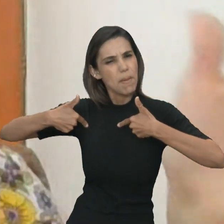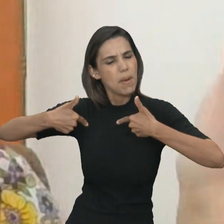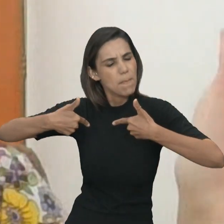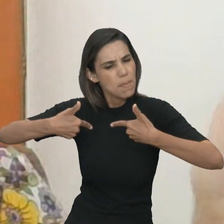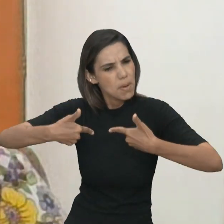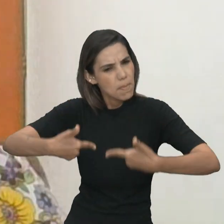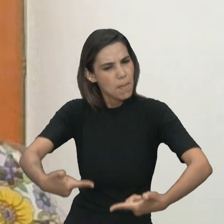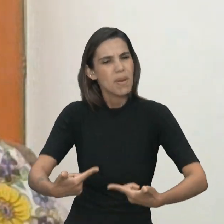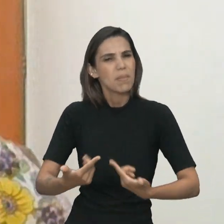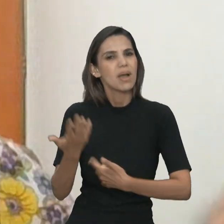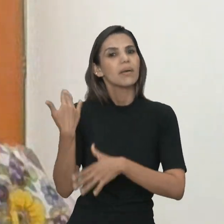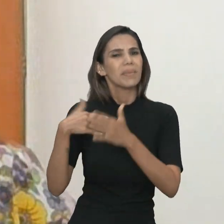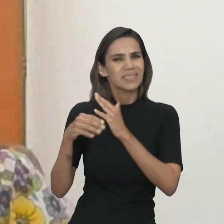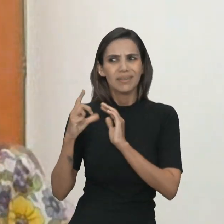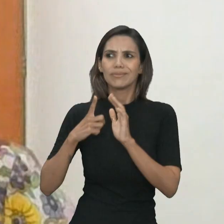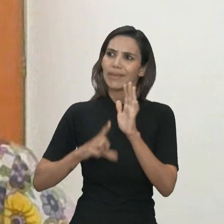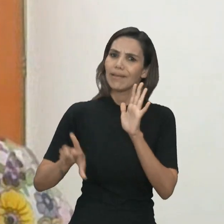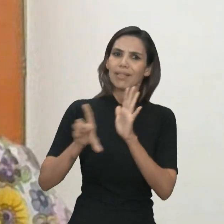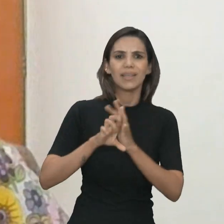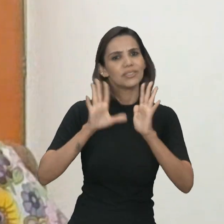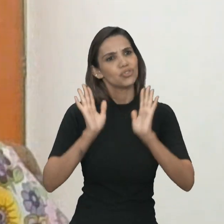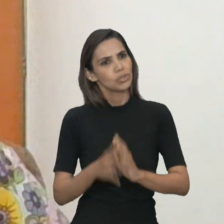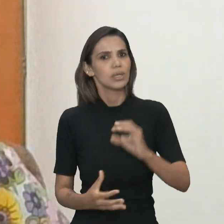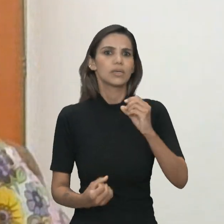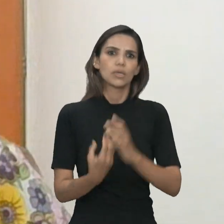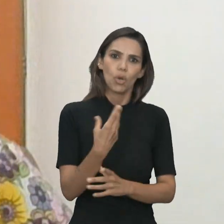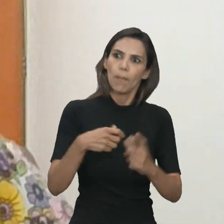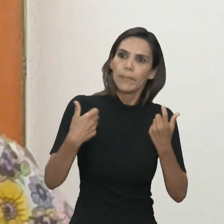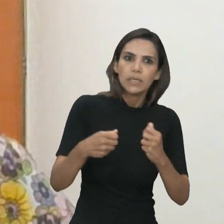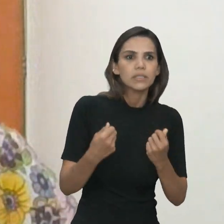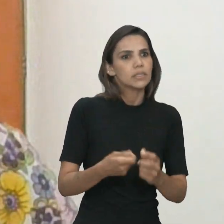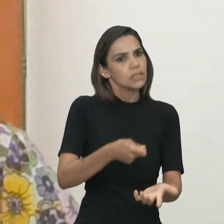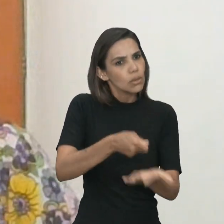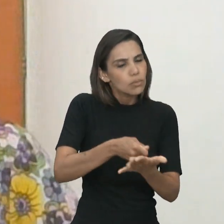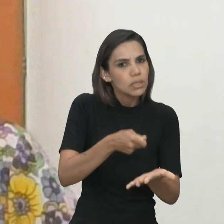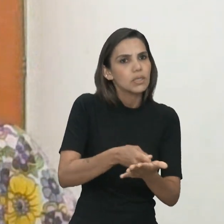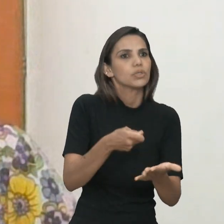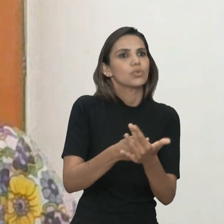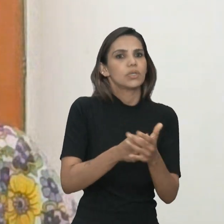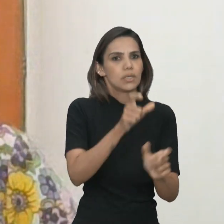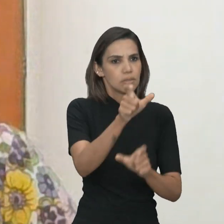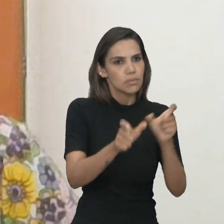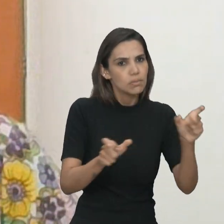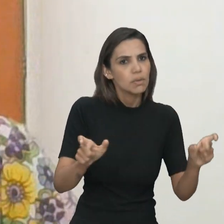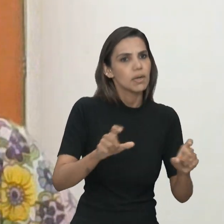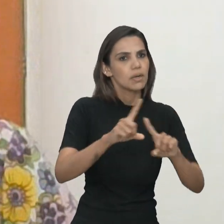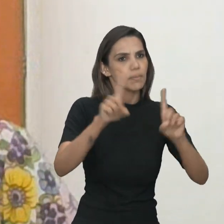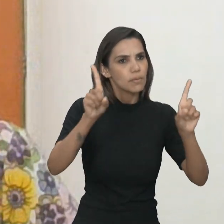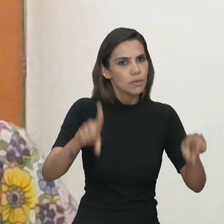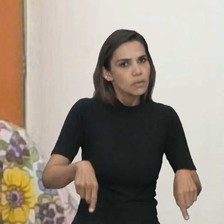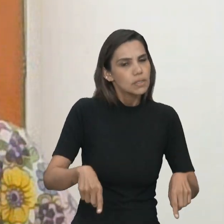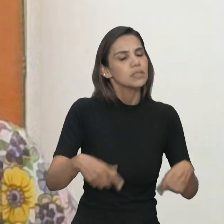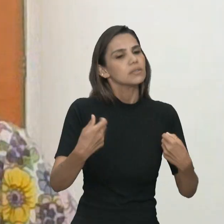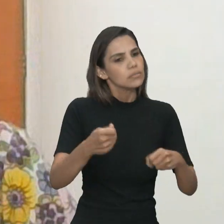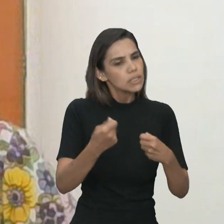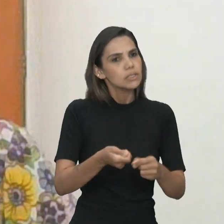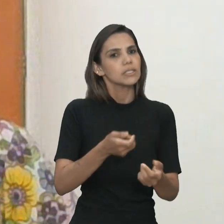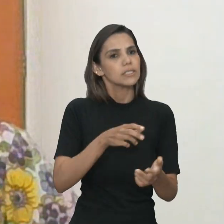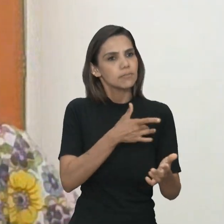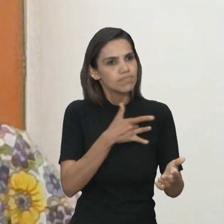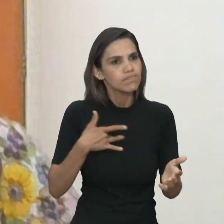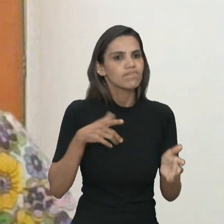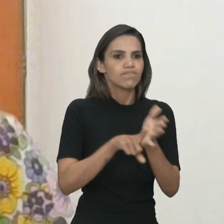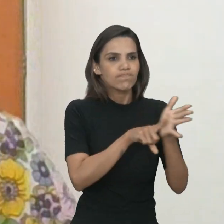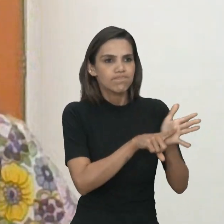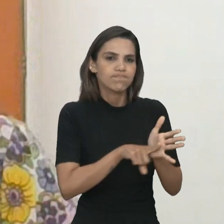pelo 8.112, de fato, de verdade, fosse regulamentado e pudesse ser executado. Isso porque a gente sabe que